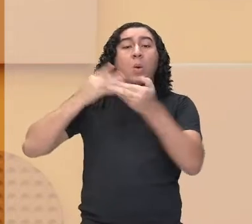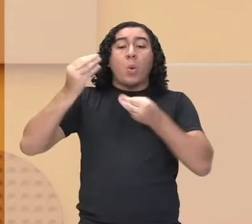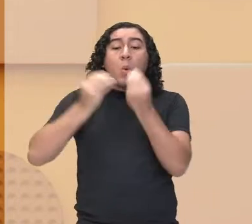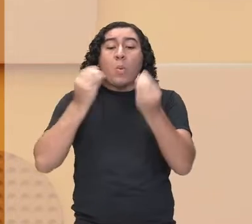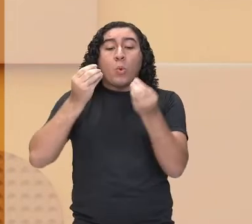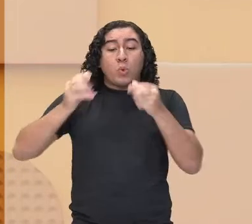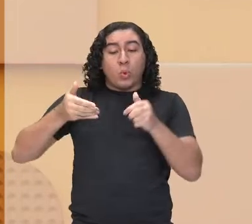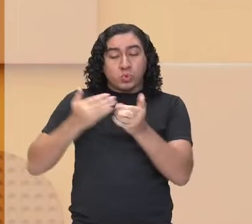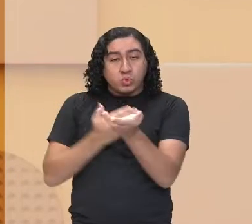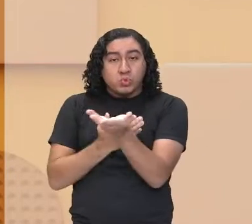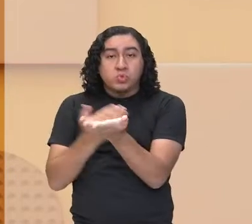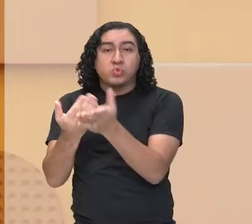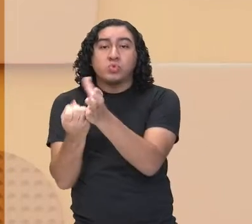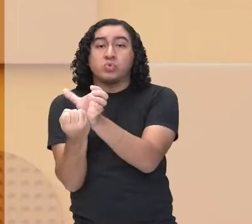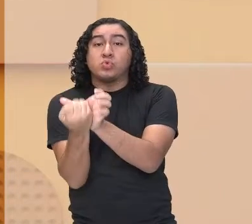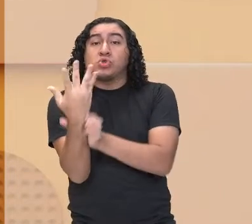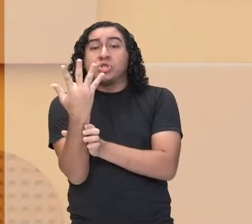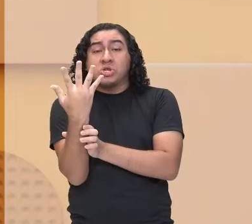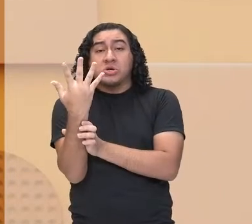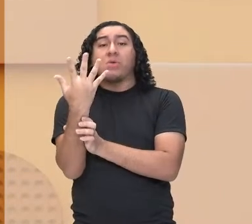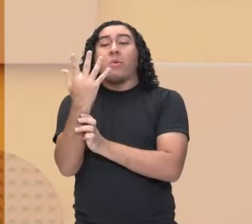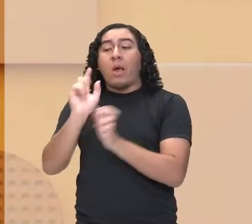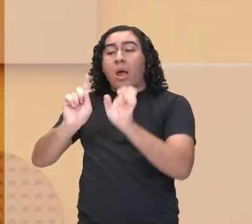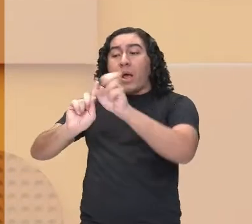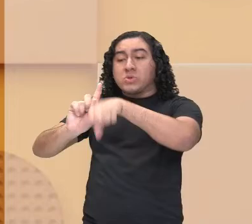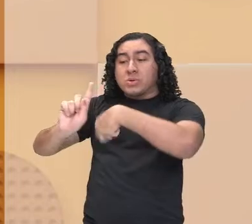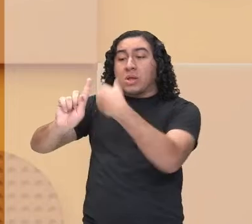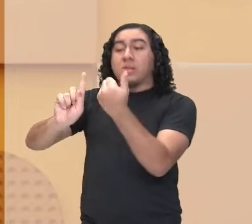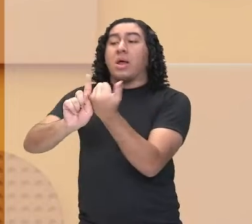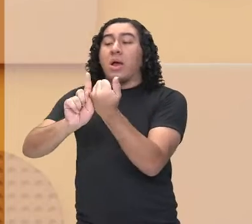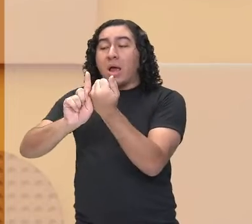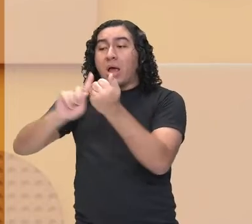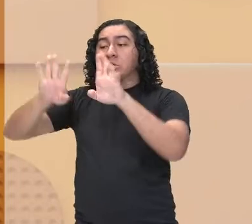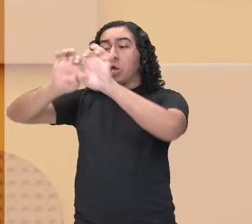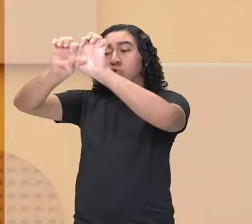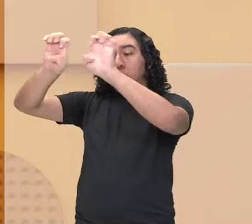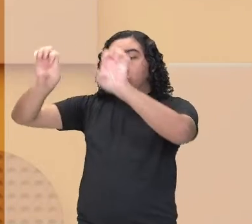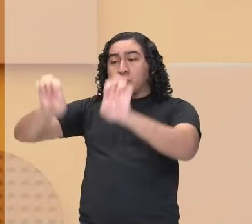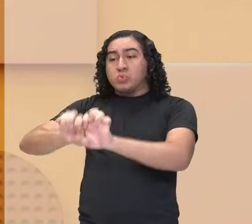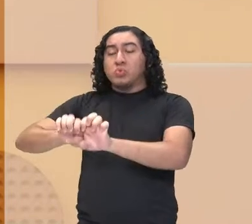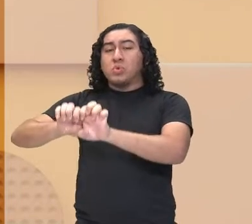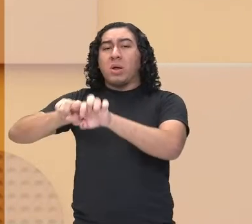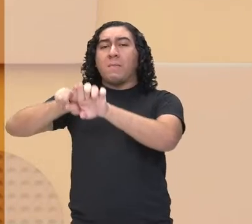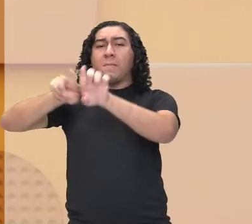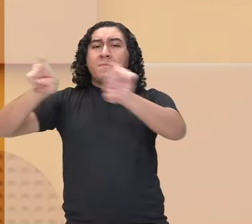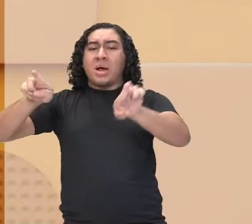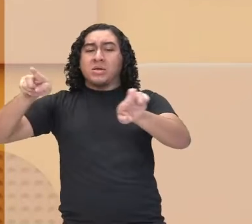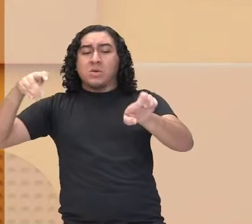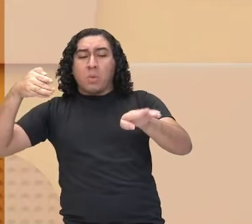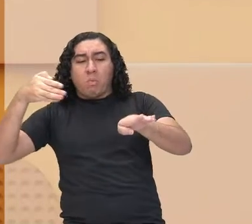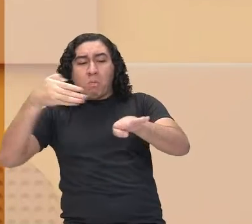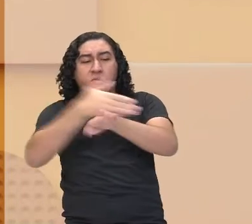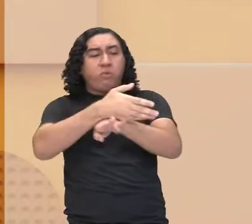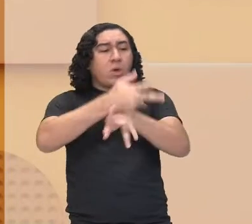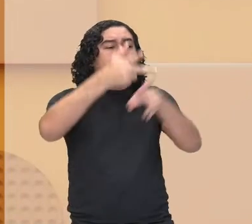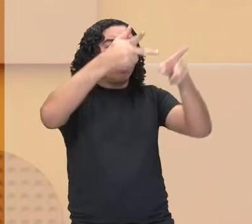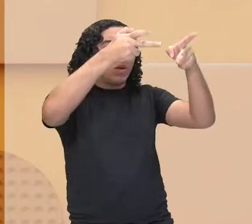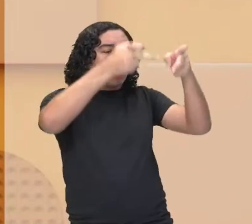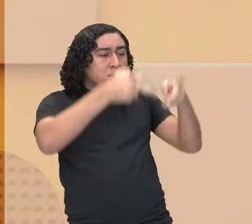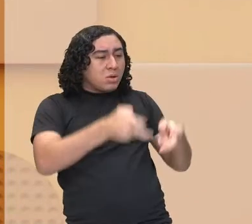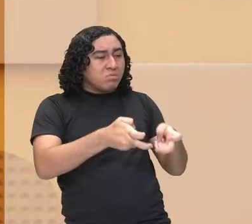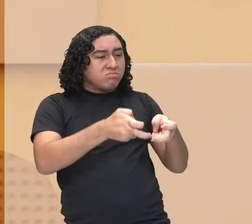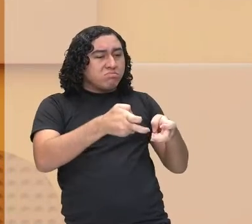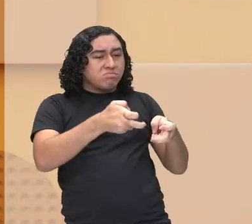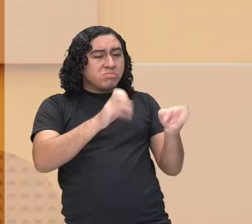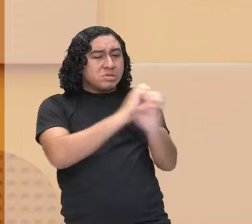da civilidade, e enquanto eles não enxergavam essas características nos povos ameríndios, eles vão dizer